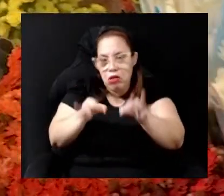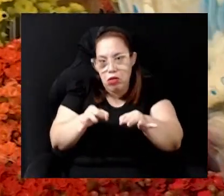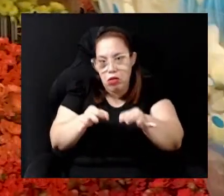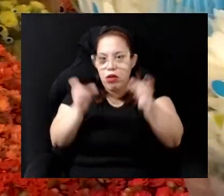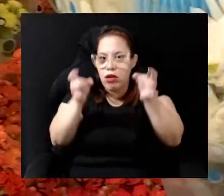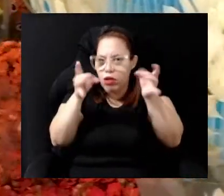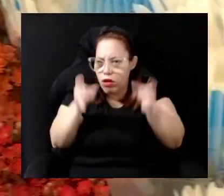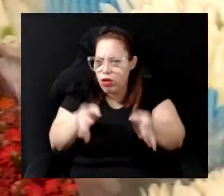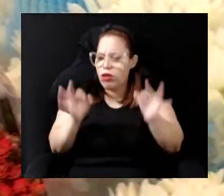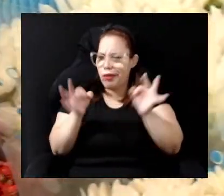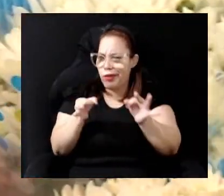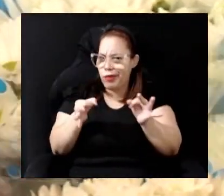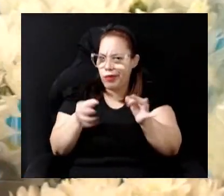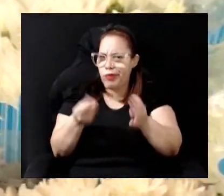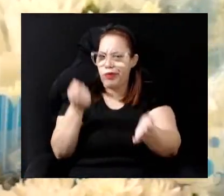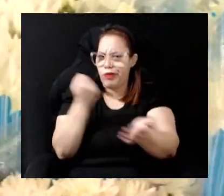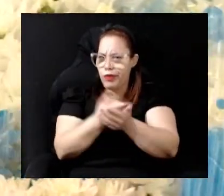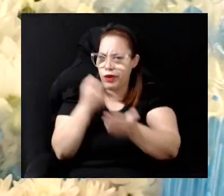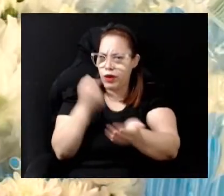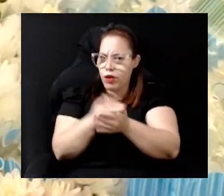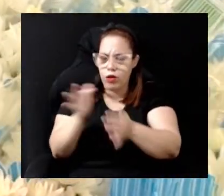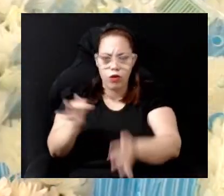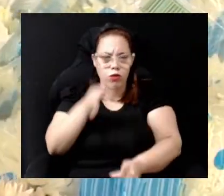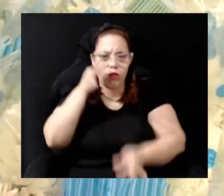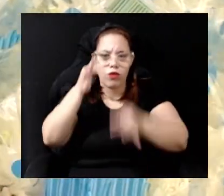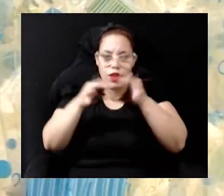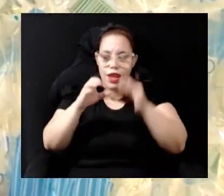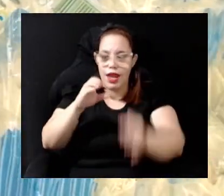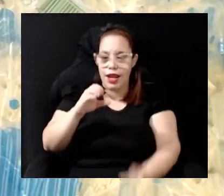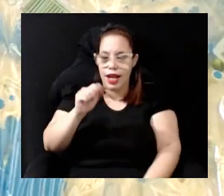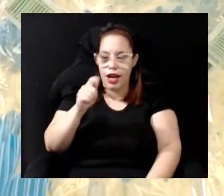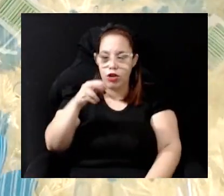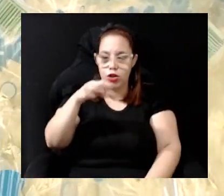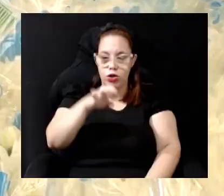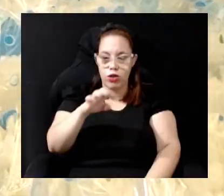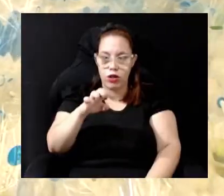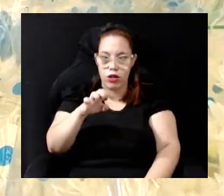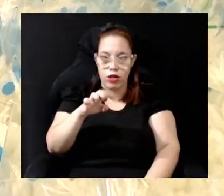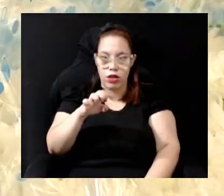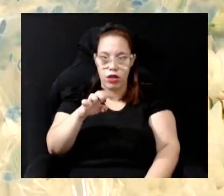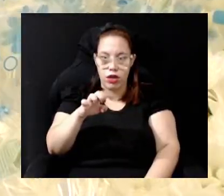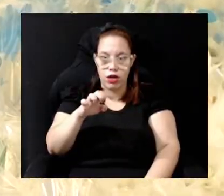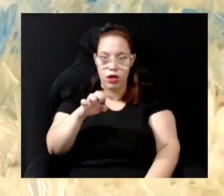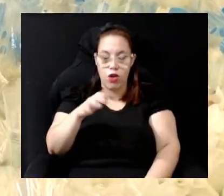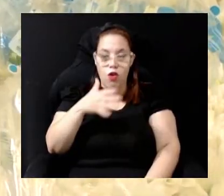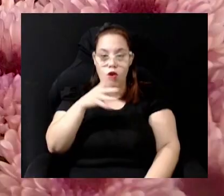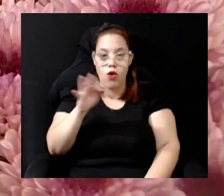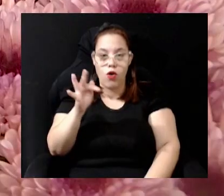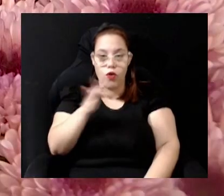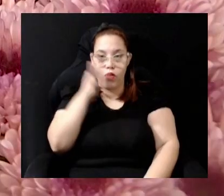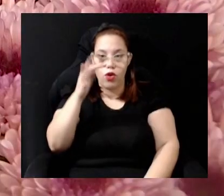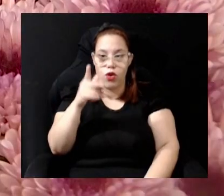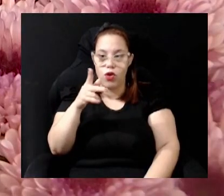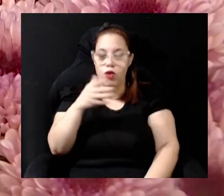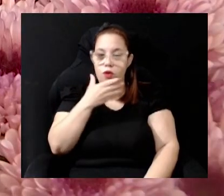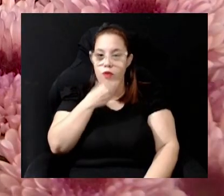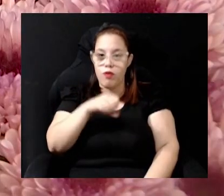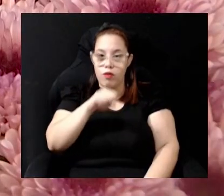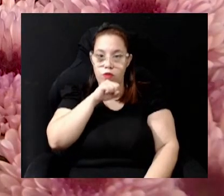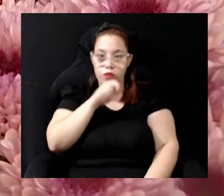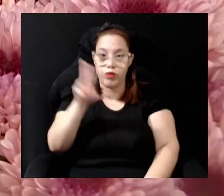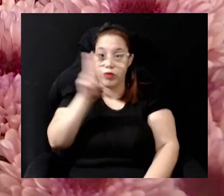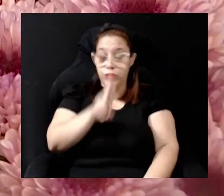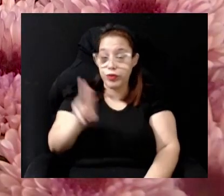espécies ideais para a compra de flores, a calanchoe, conhecida como a flor papai, é muito utilizada nos velórios, com